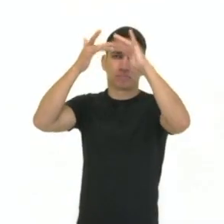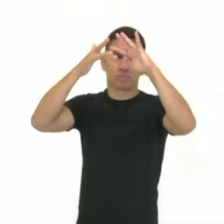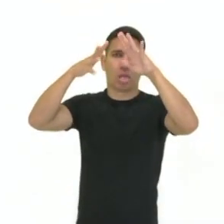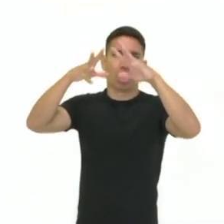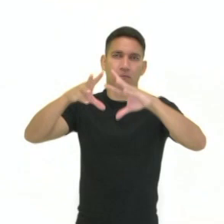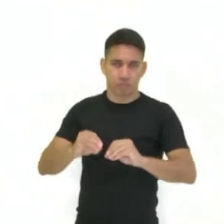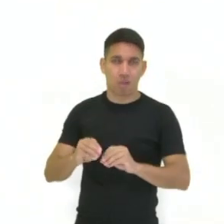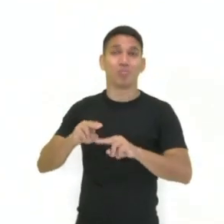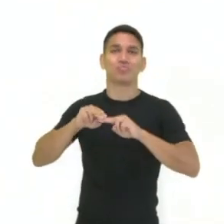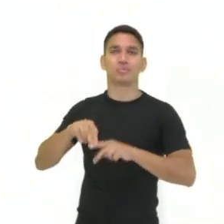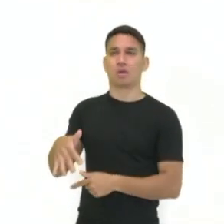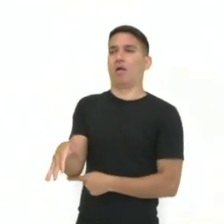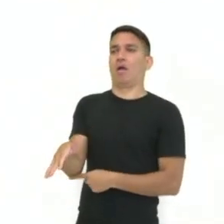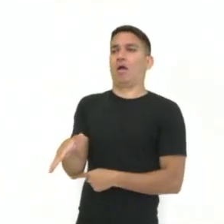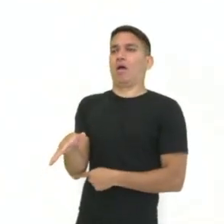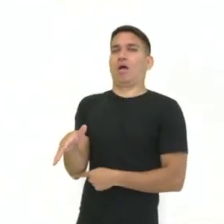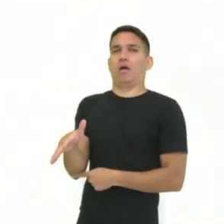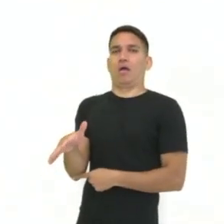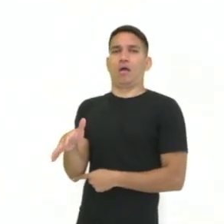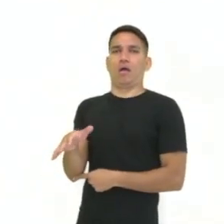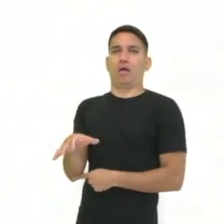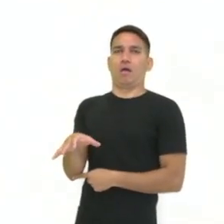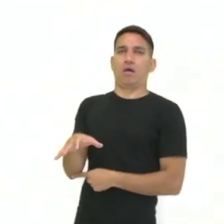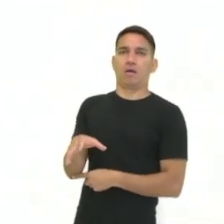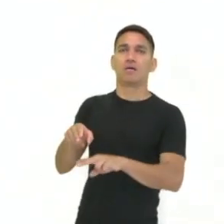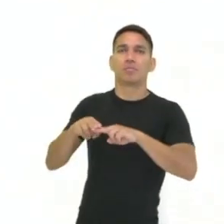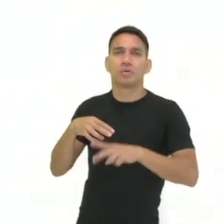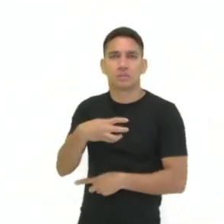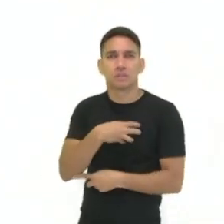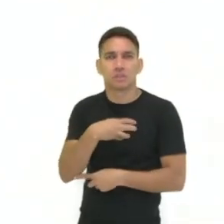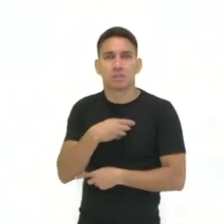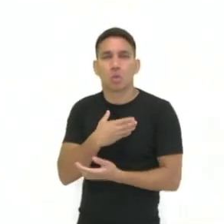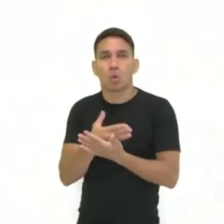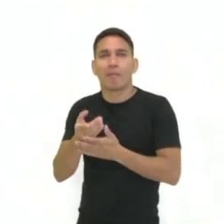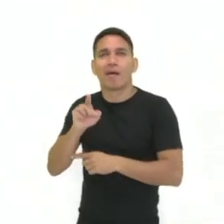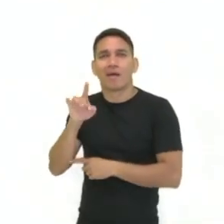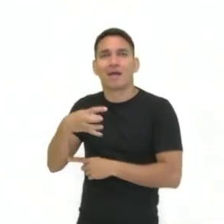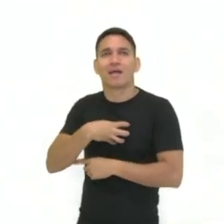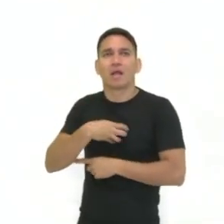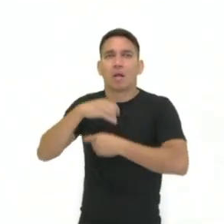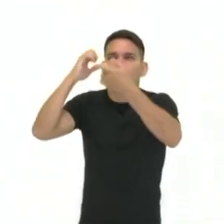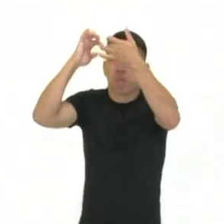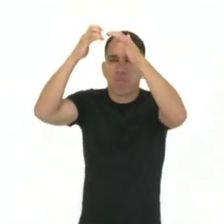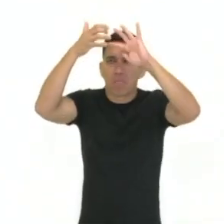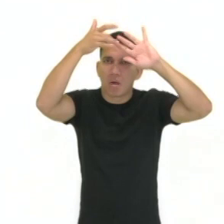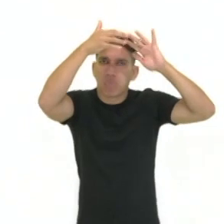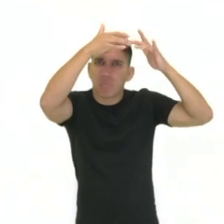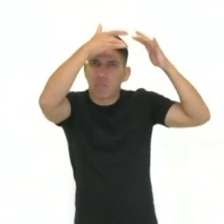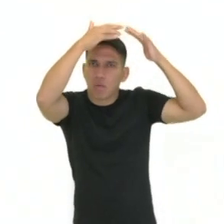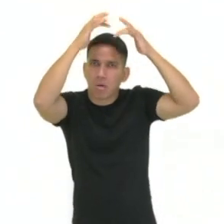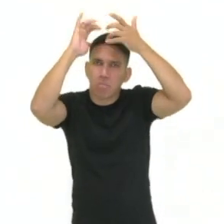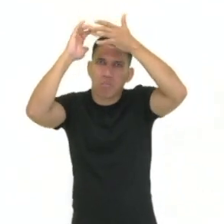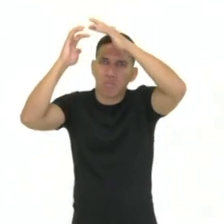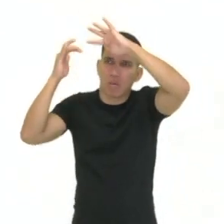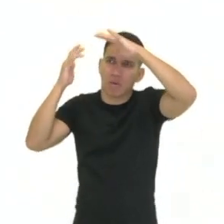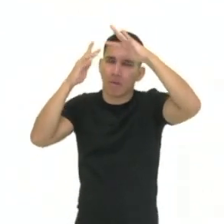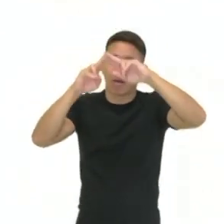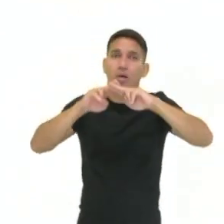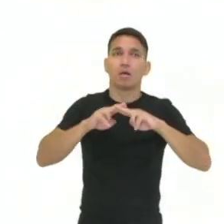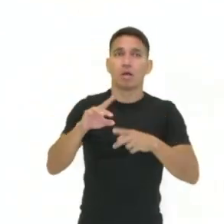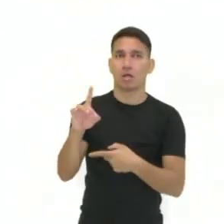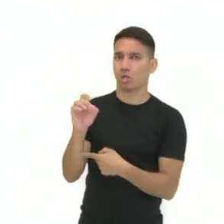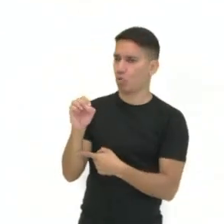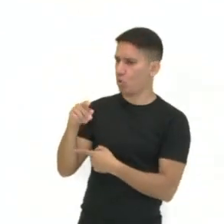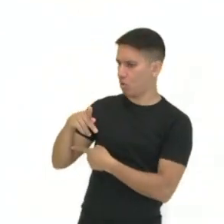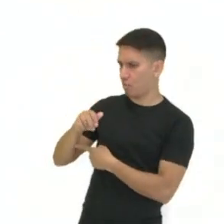neurônios, então, são responsáveis por liberar um neurotransmissor, essa substância denominada dopamina. O